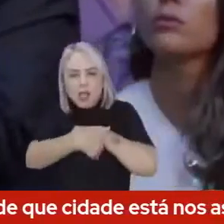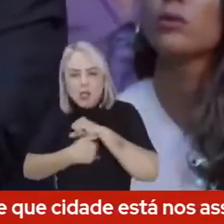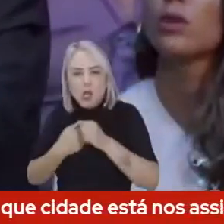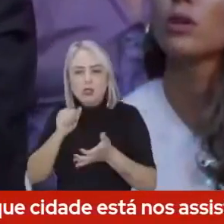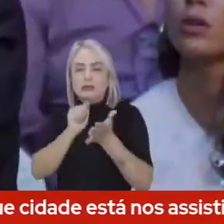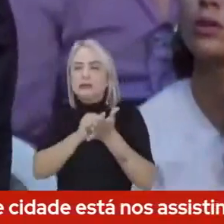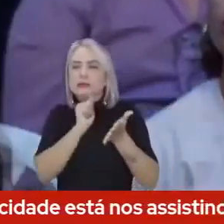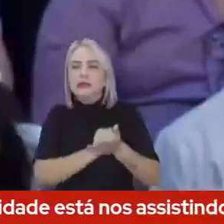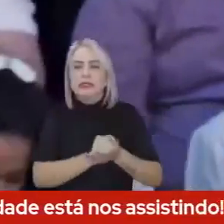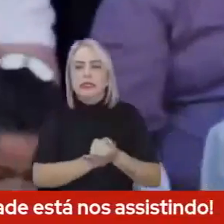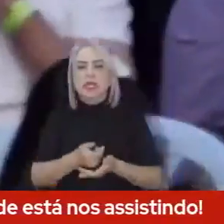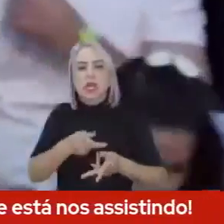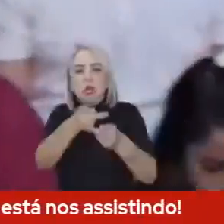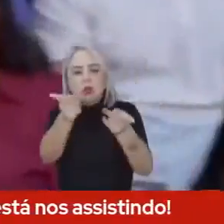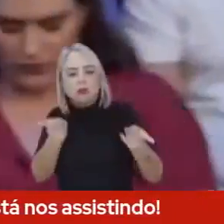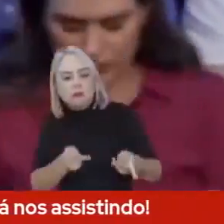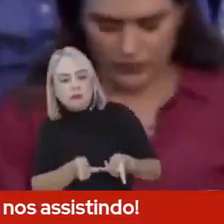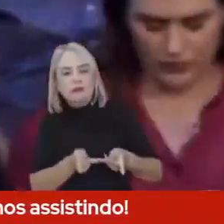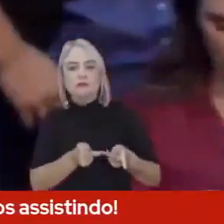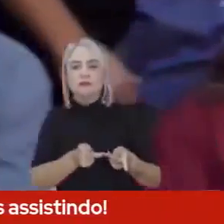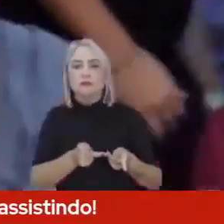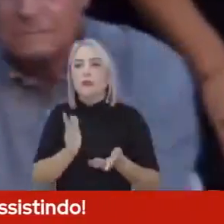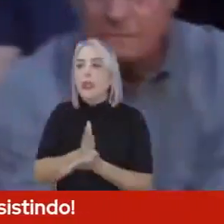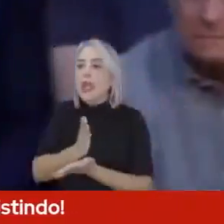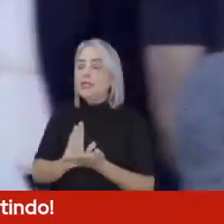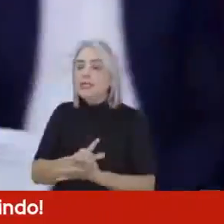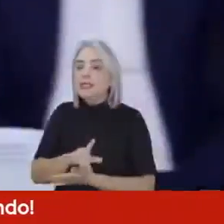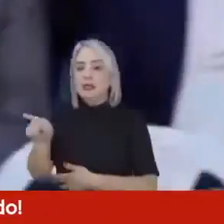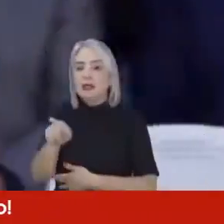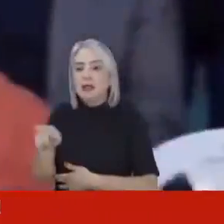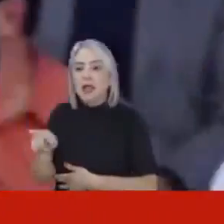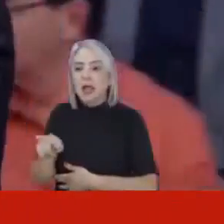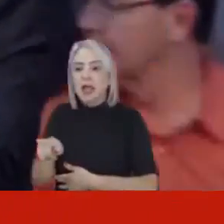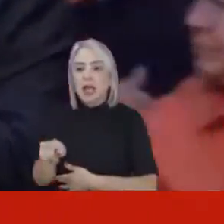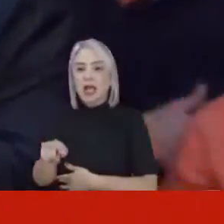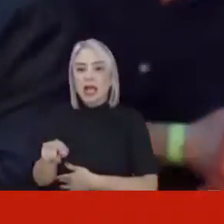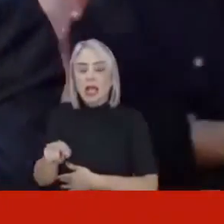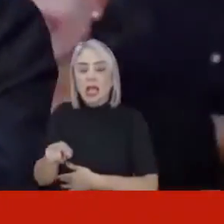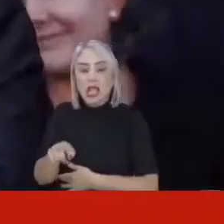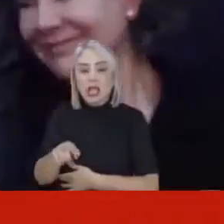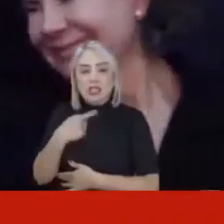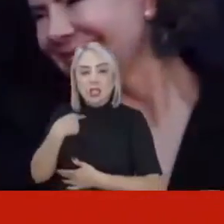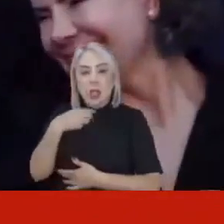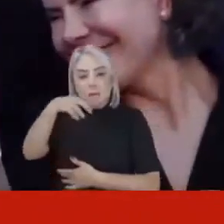uma pizza. E às vezes estão lá, ô Juruna, à meia-noite